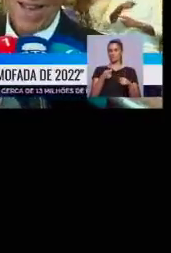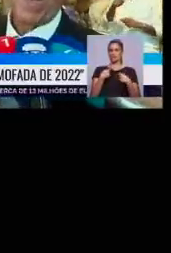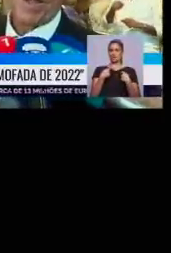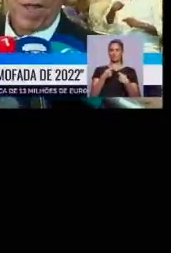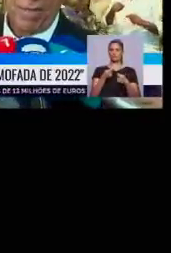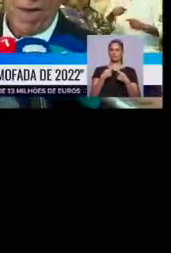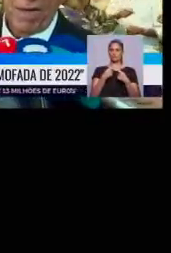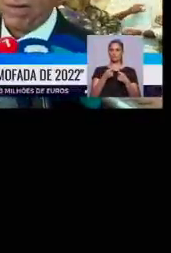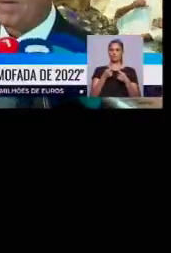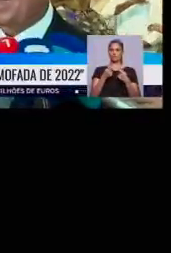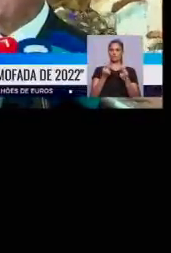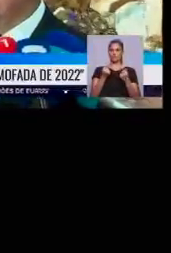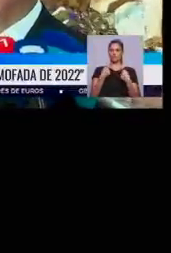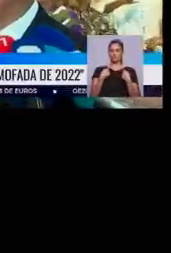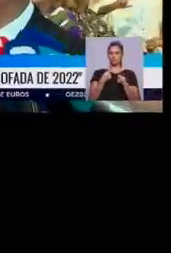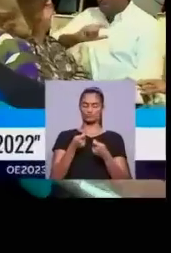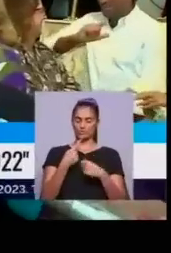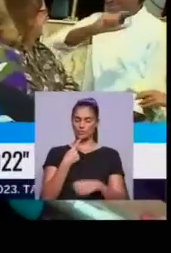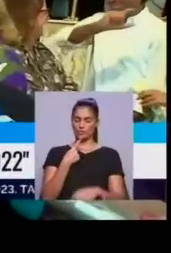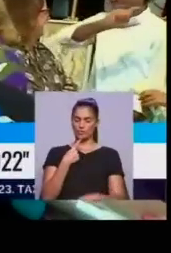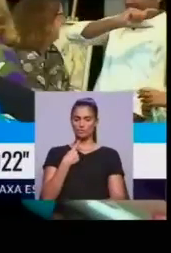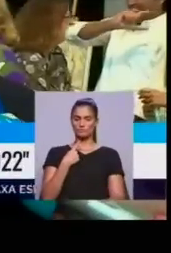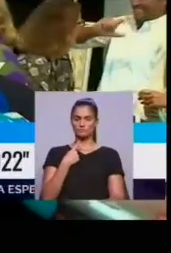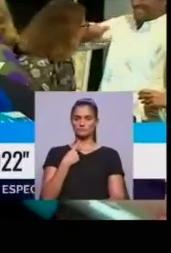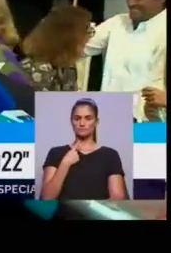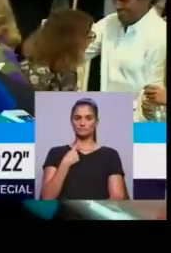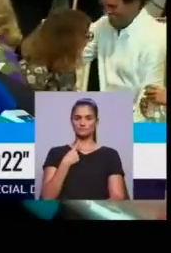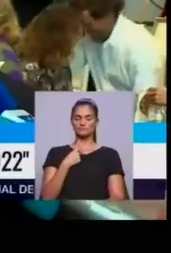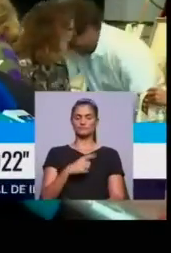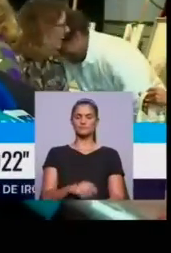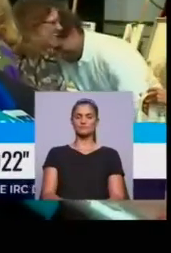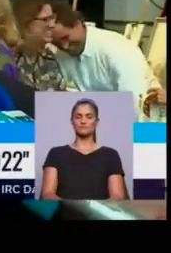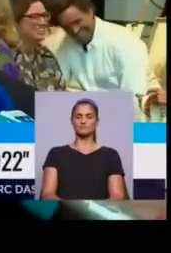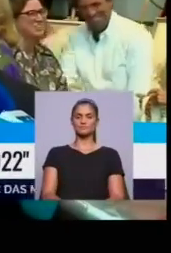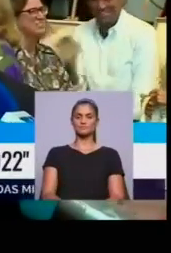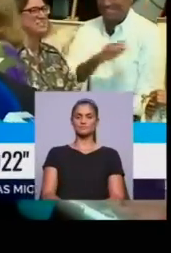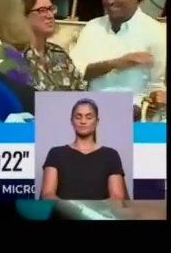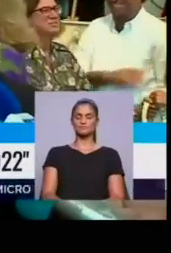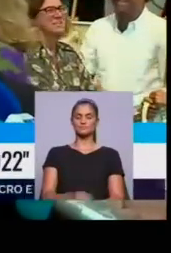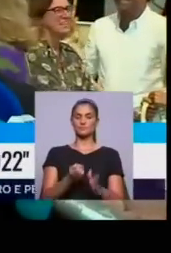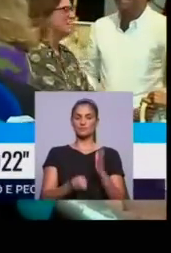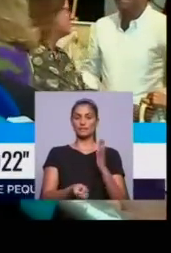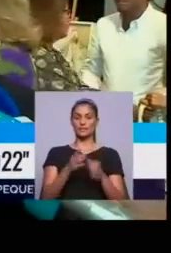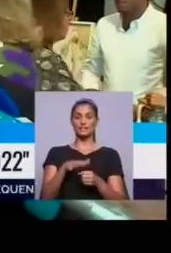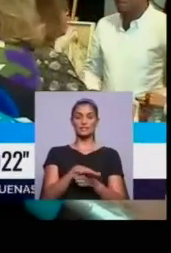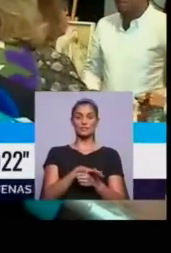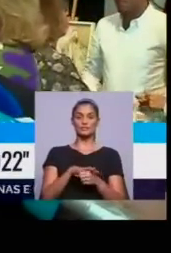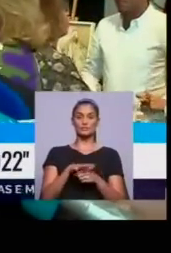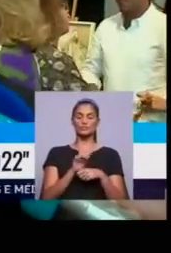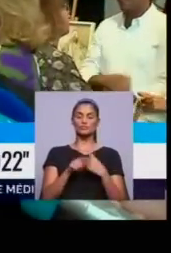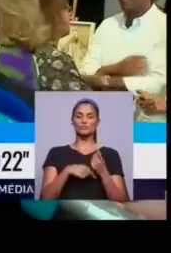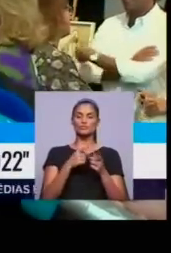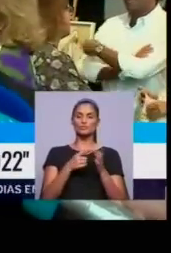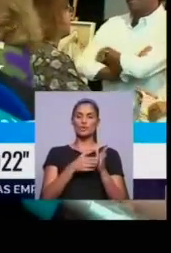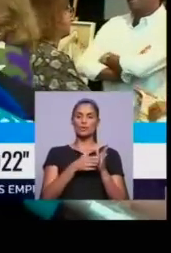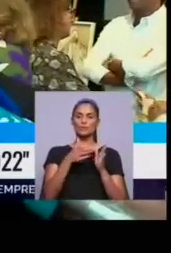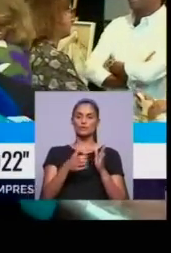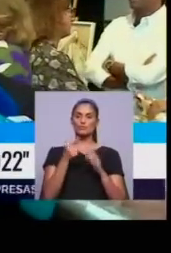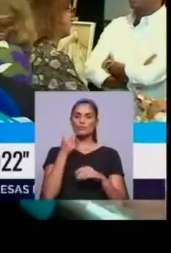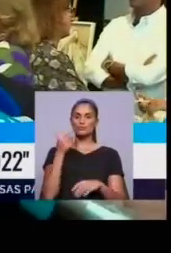estar a gastar mais acaba por criar situações Pois somos tão difícil no